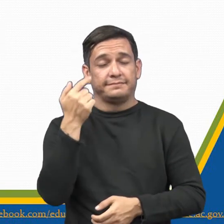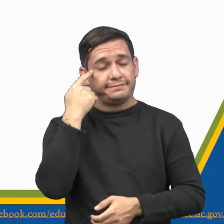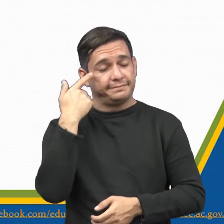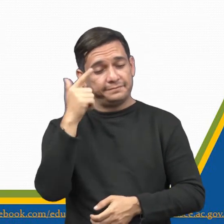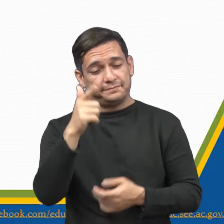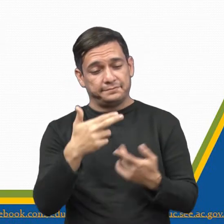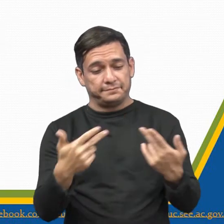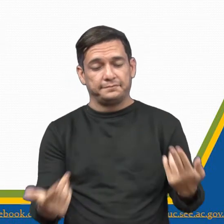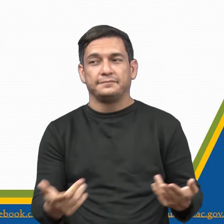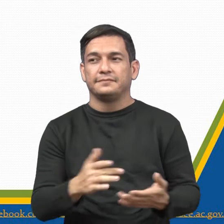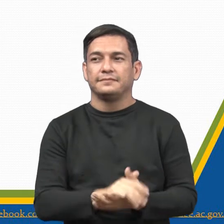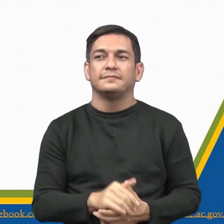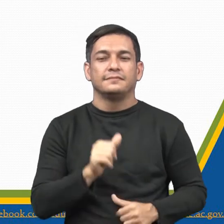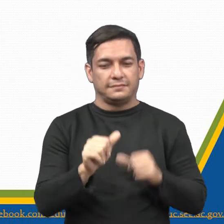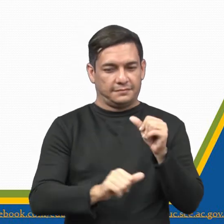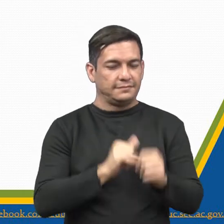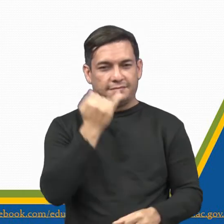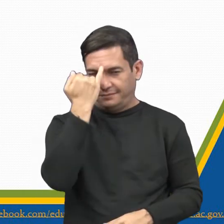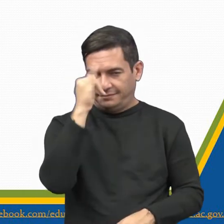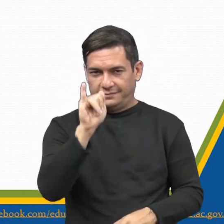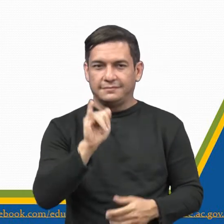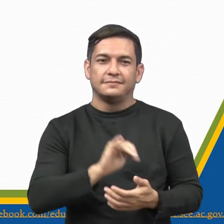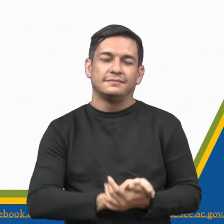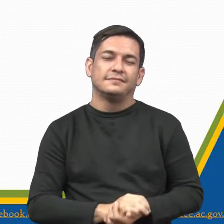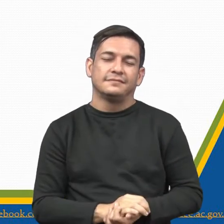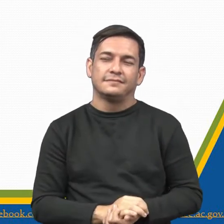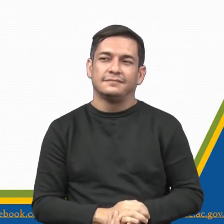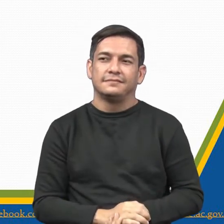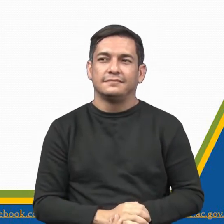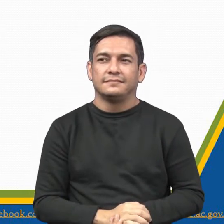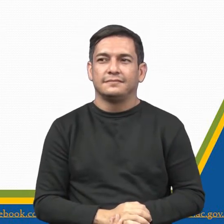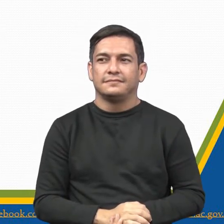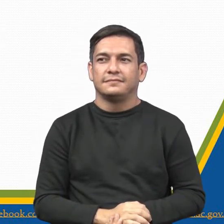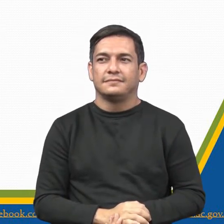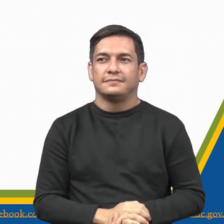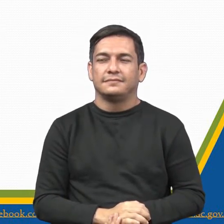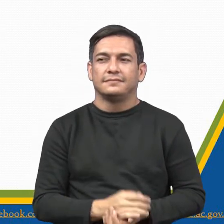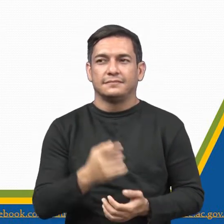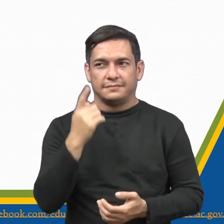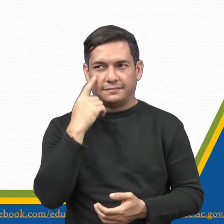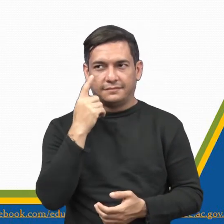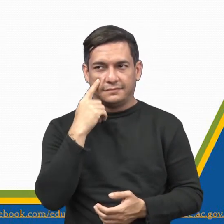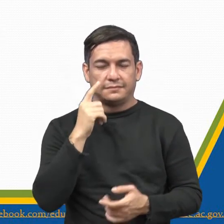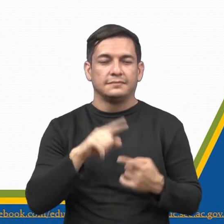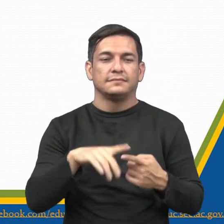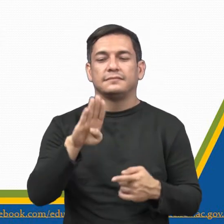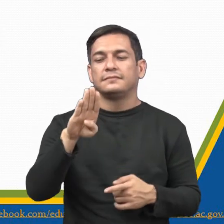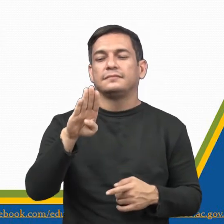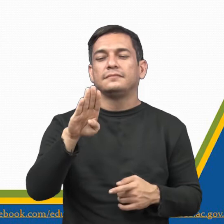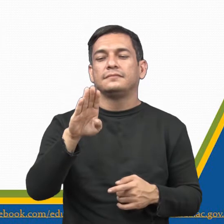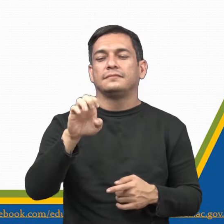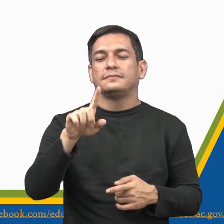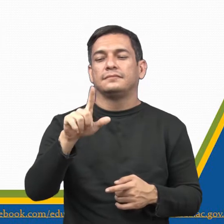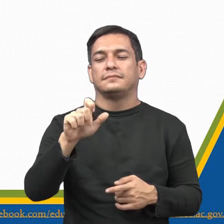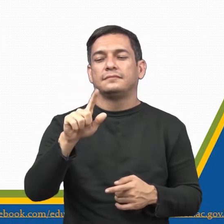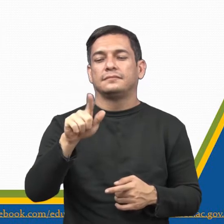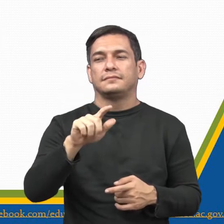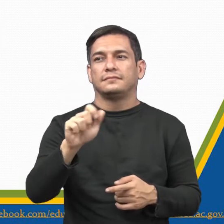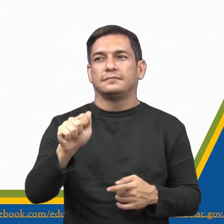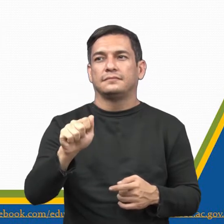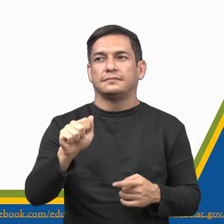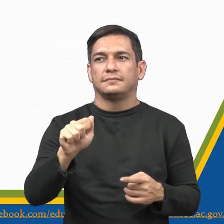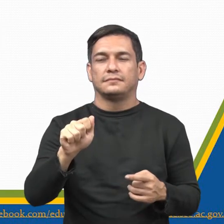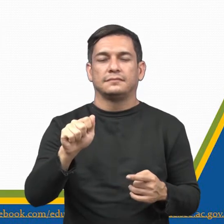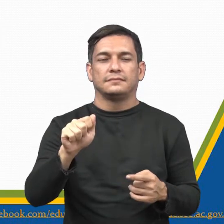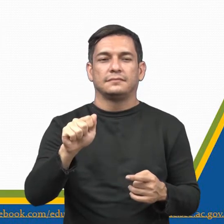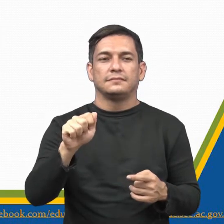em outra coisa. Ele mudou de ideia, o tio. Olha só. Vamos ver as expressões aí, ó. Beleza, que tá aí